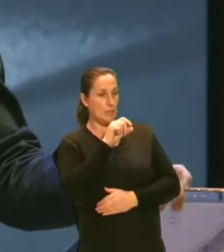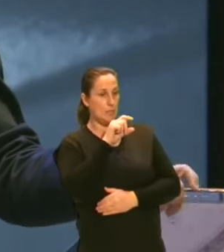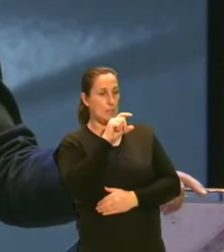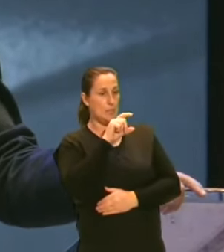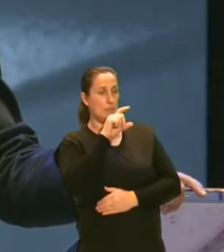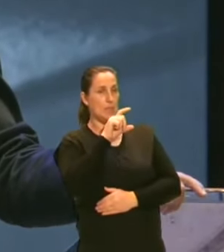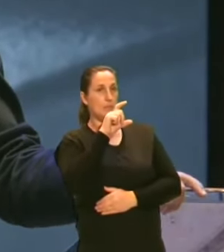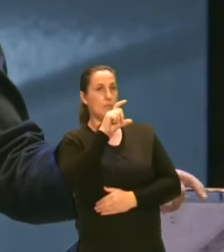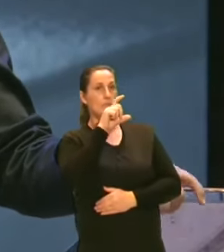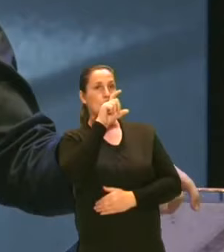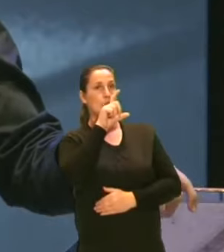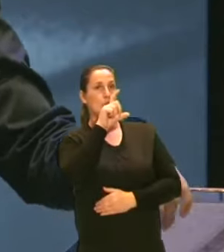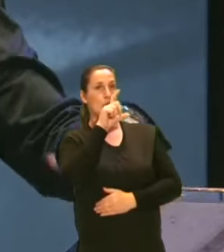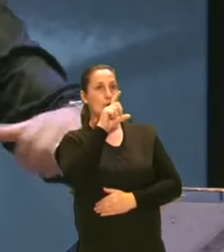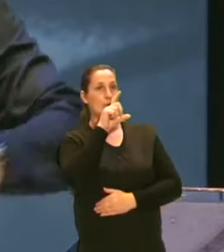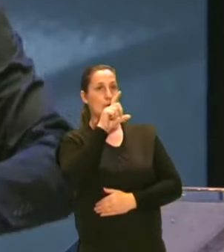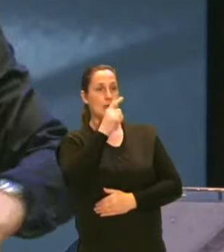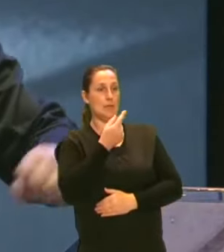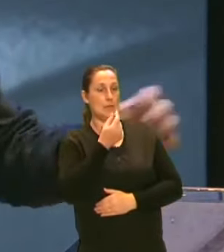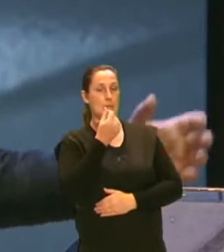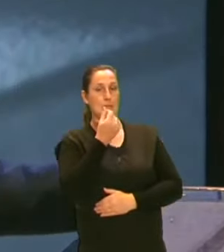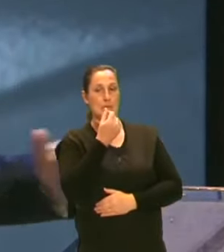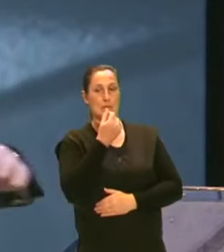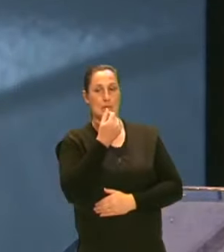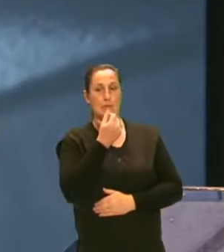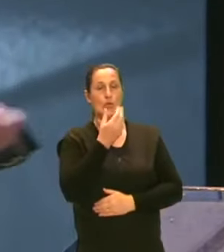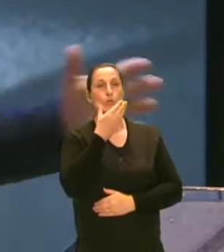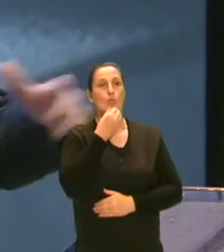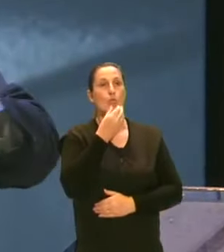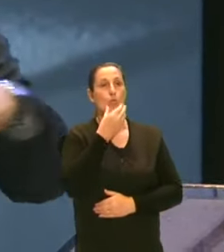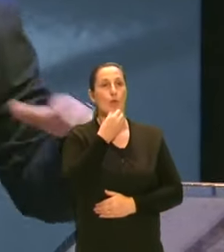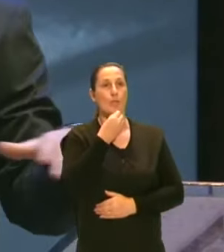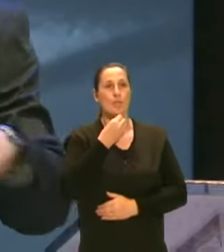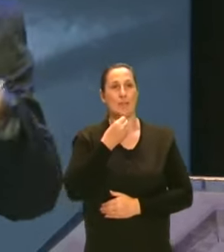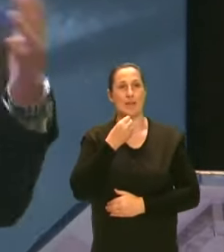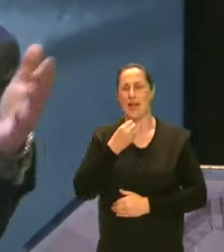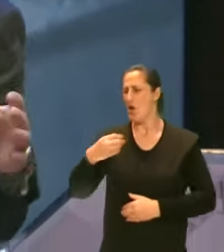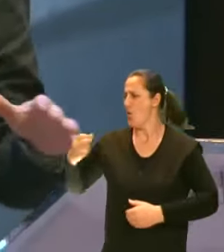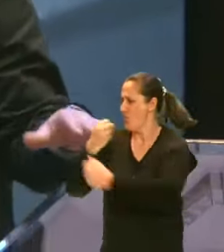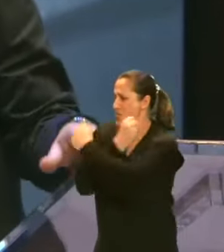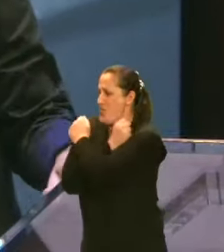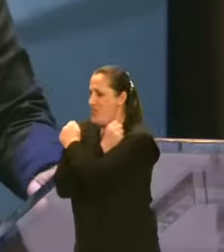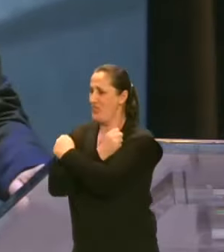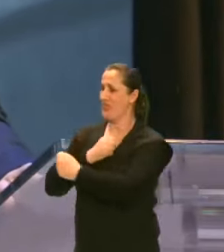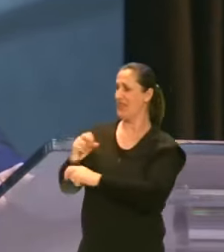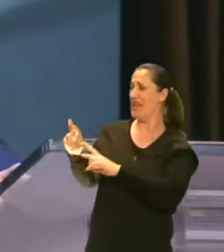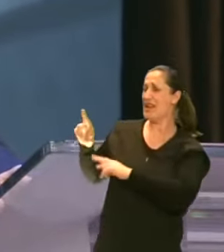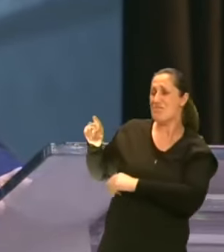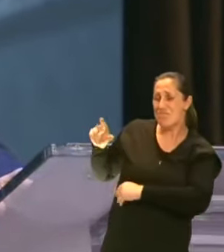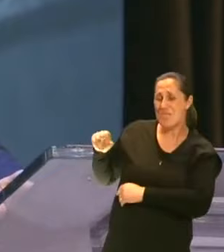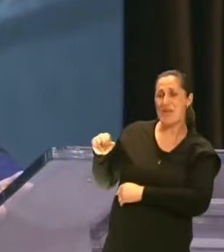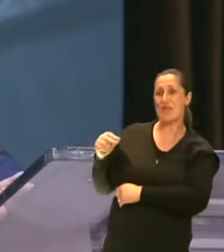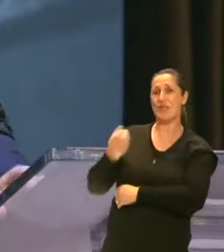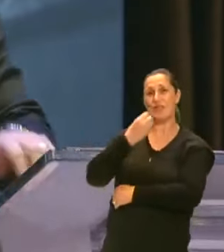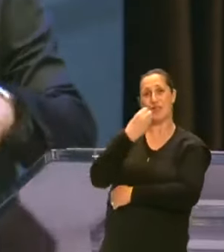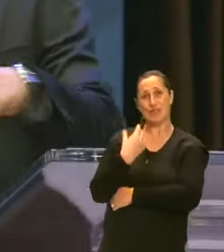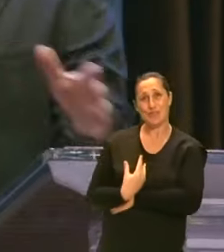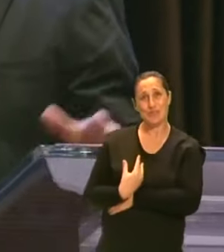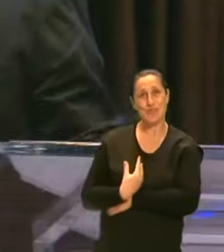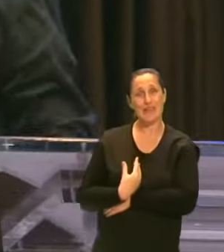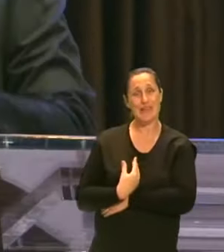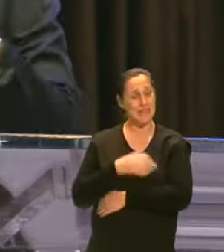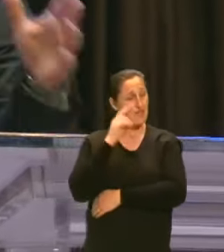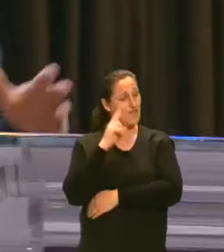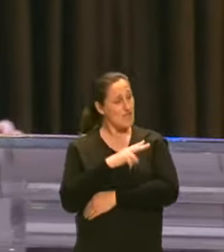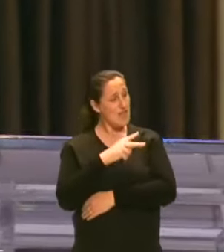negócio? De repente eu senti um abraço, irmão, não é pandemia, o cara me abraçou, eu falei, quem que é esse? Eu te vi